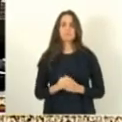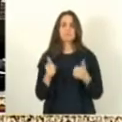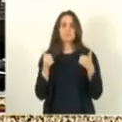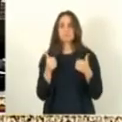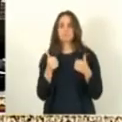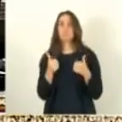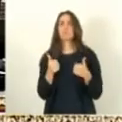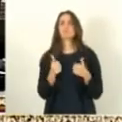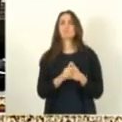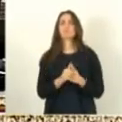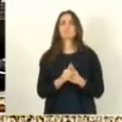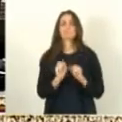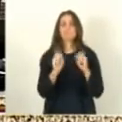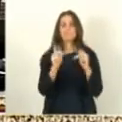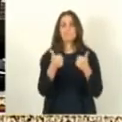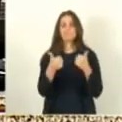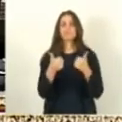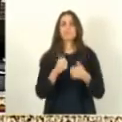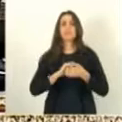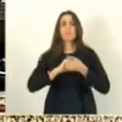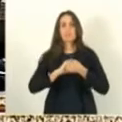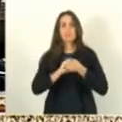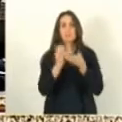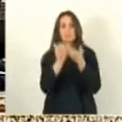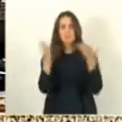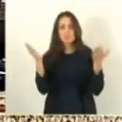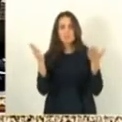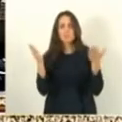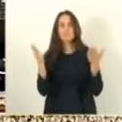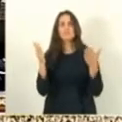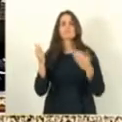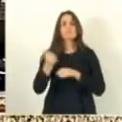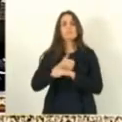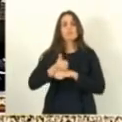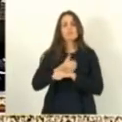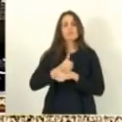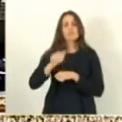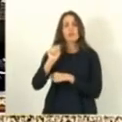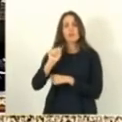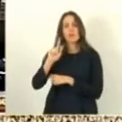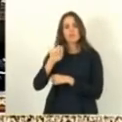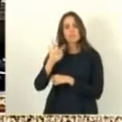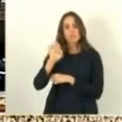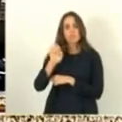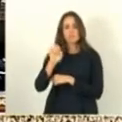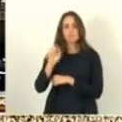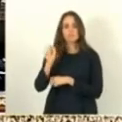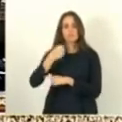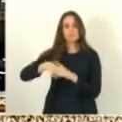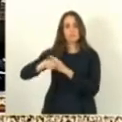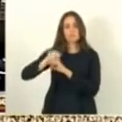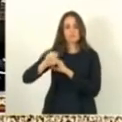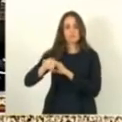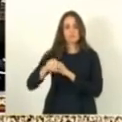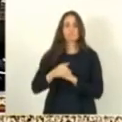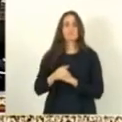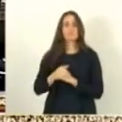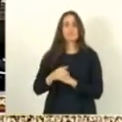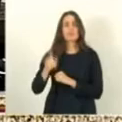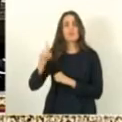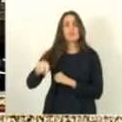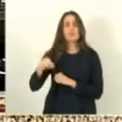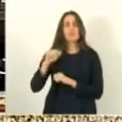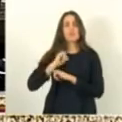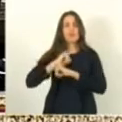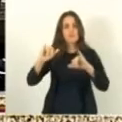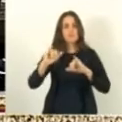Melhorou? Ok. Cumprimentar vocês, agentes socioeducativos, e informá-los, já confirmando,